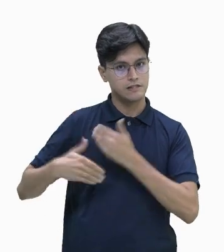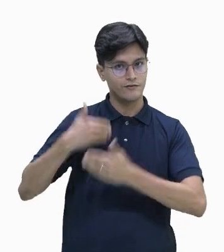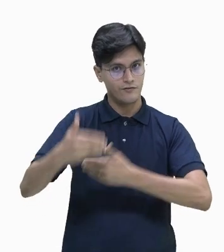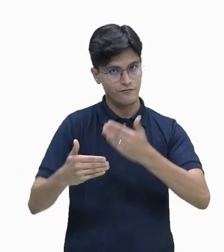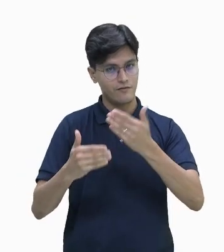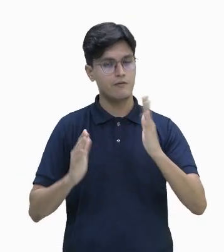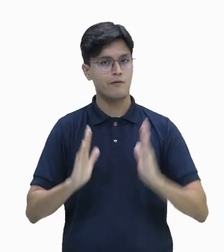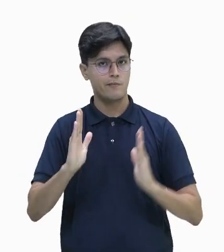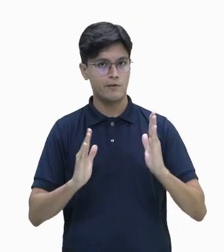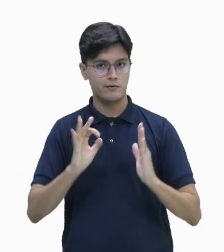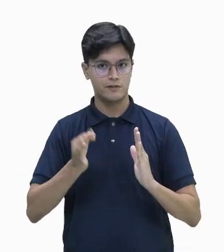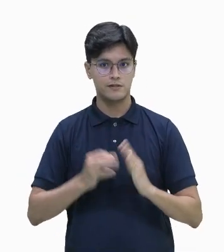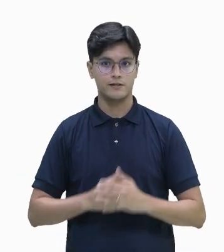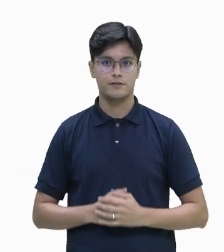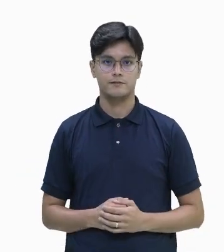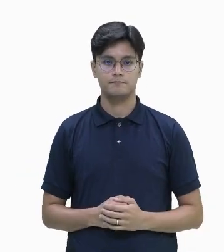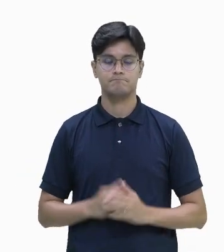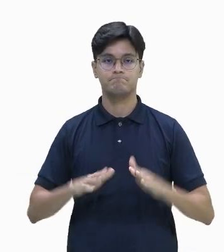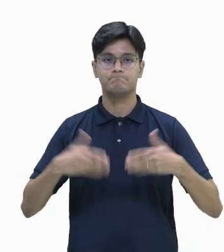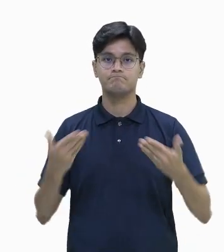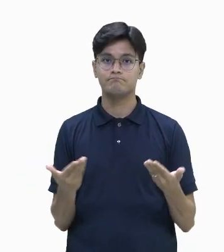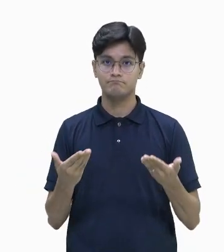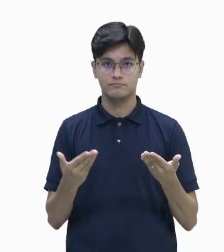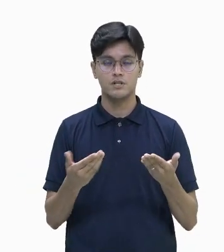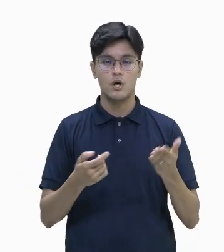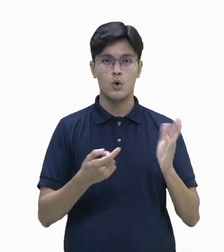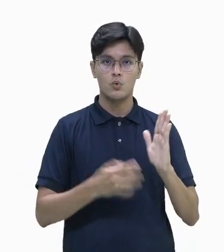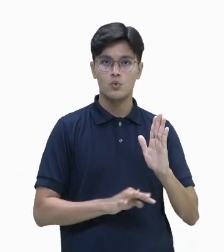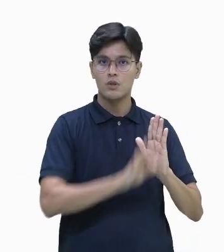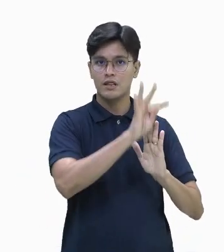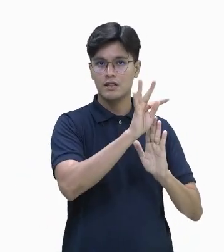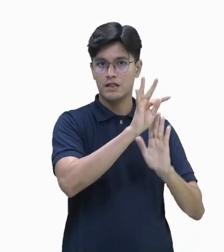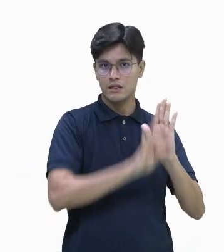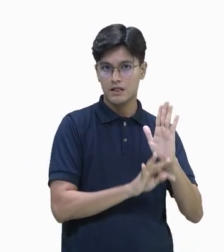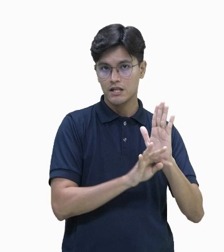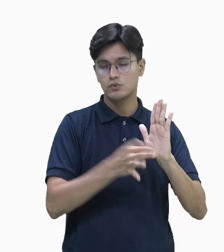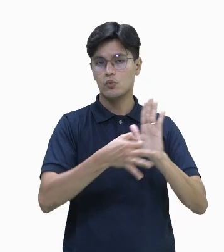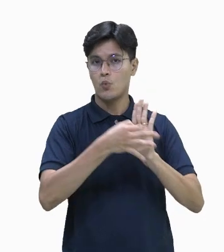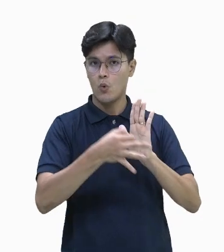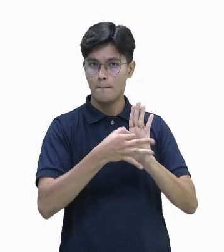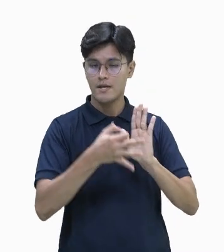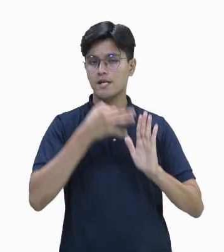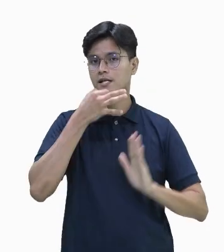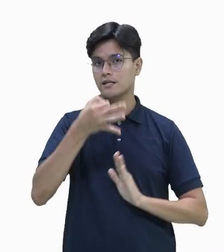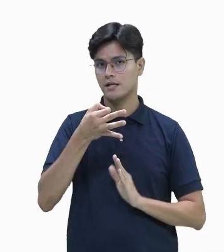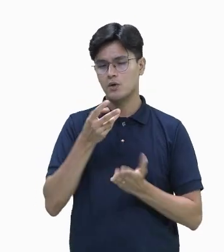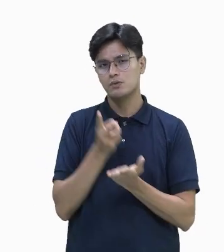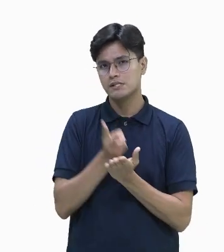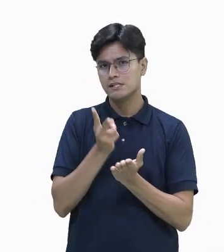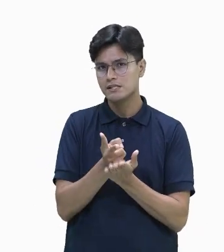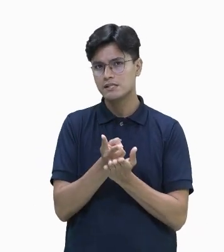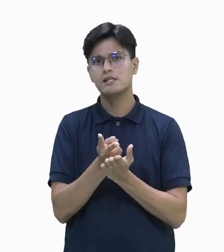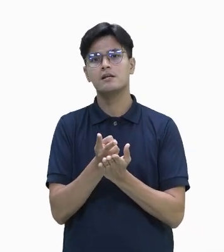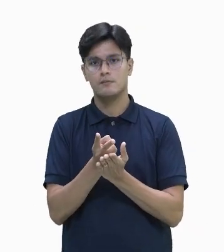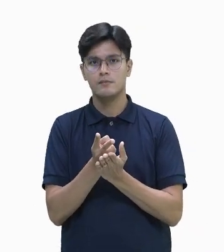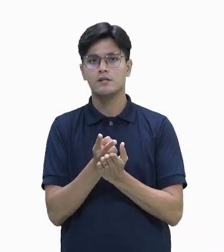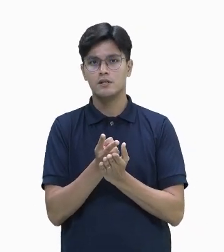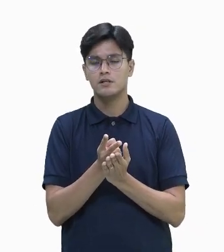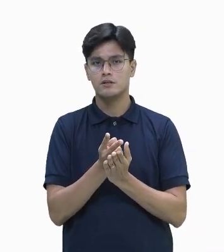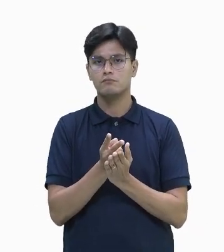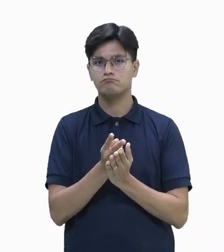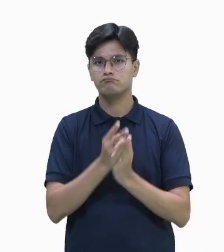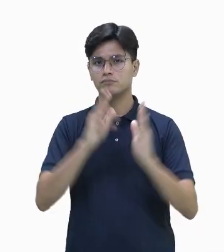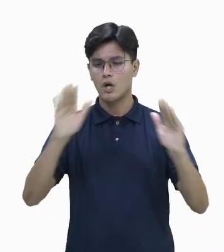unidade, né? Então, o artigo de opinião sempre vai se manifestar de acordo e a partir de